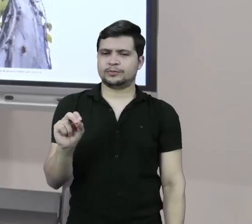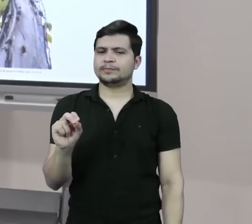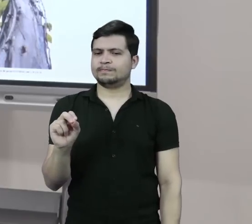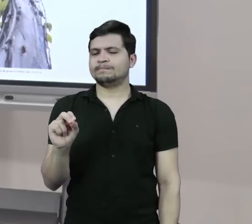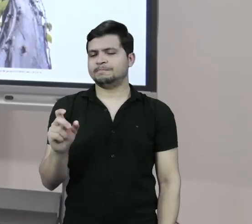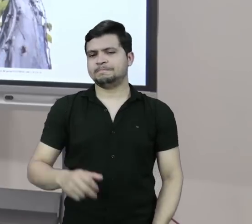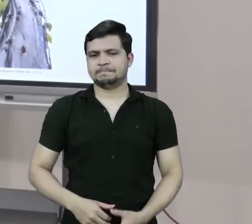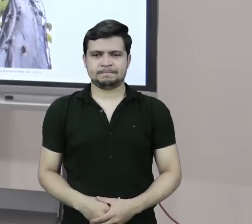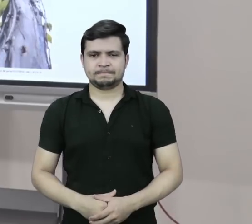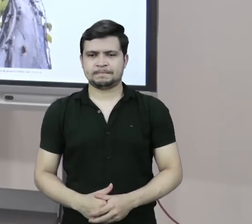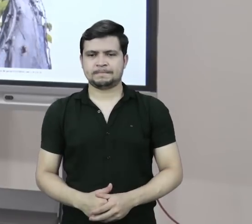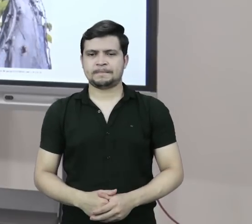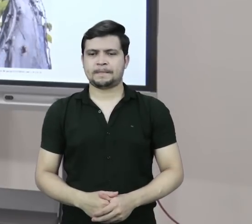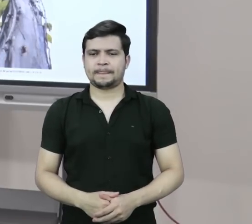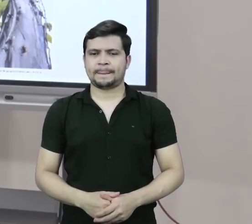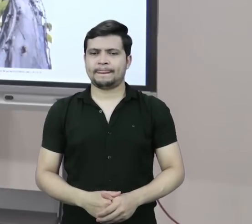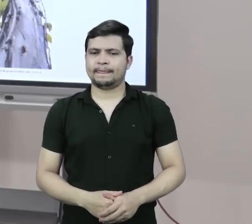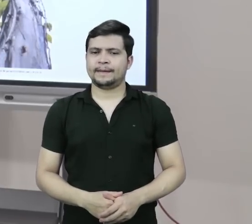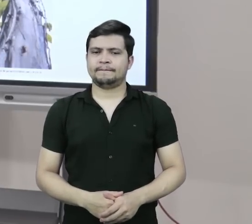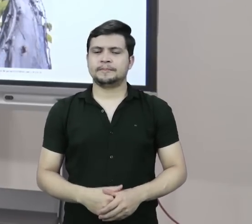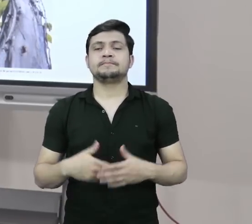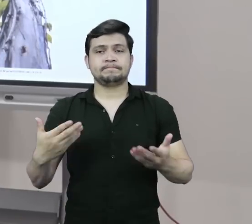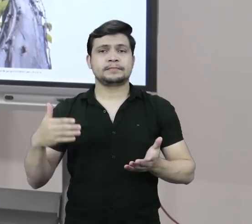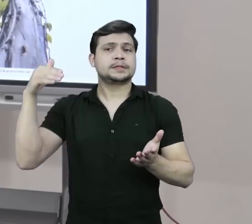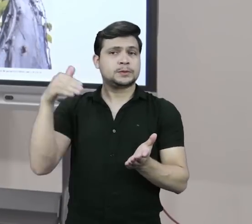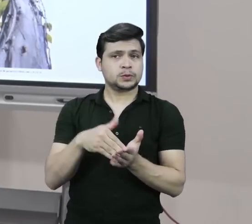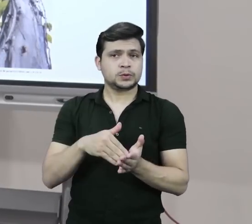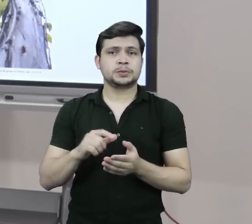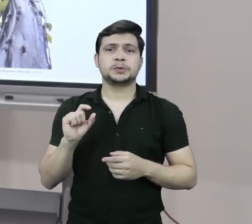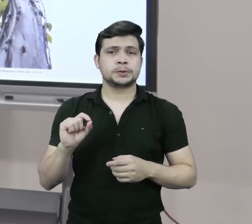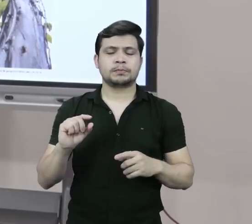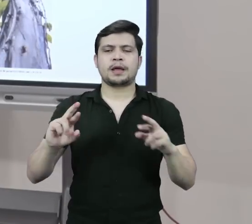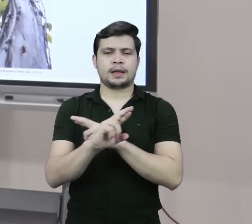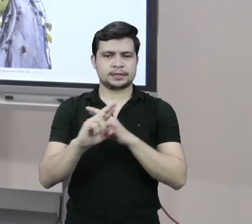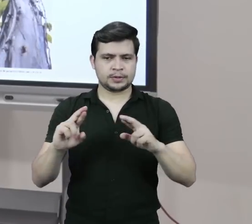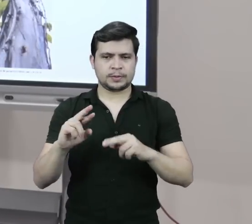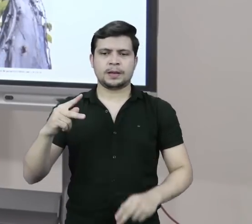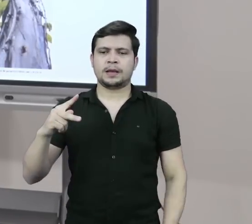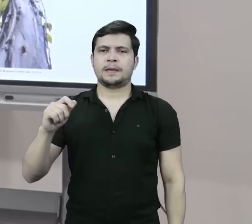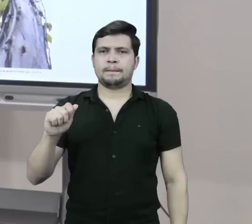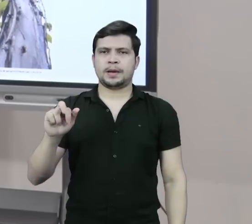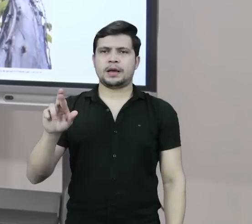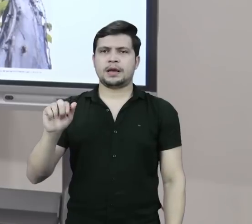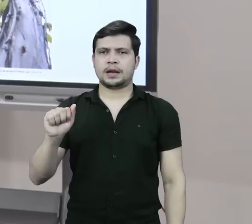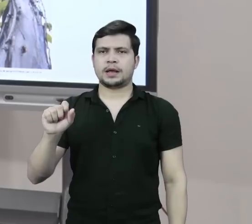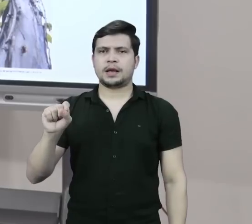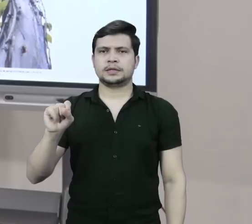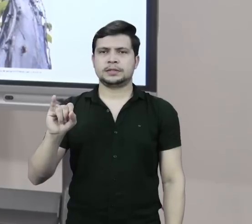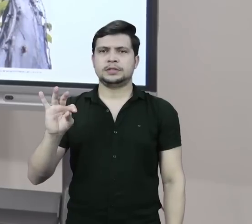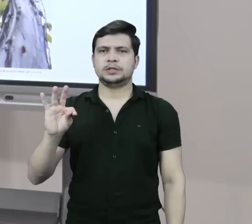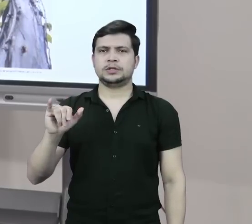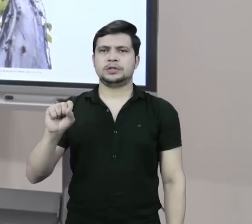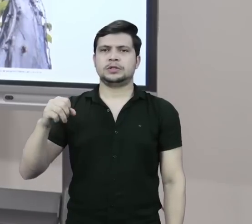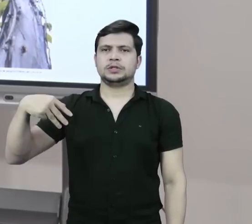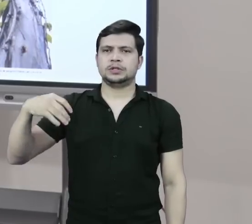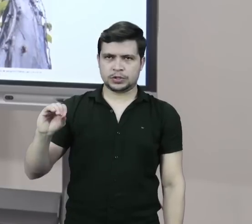se eles predarem. E por último, né, o parasitismo, onde é uma relação ecológica desarmônica,